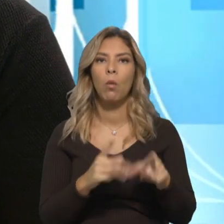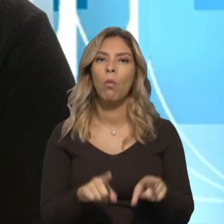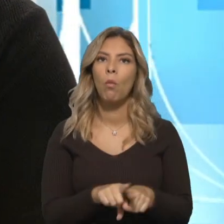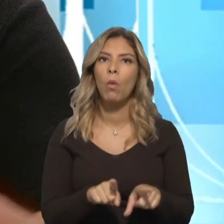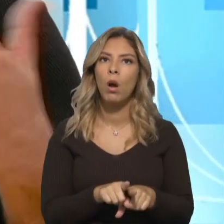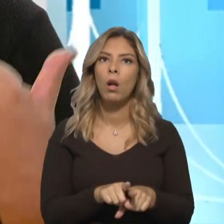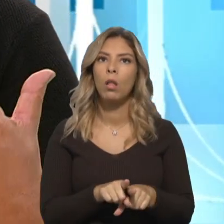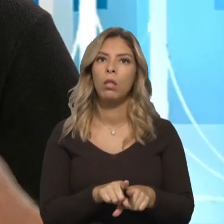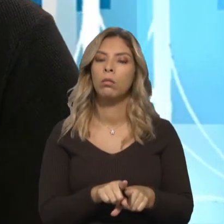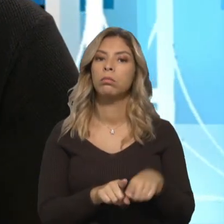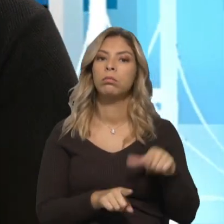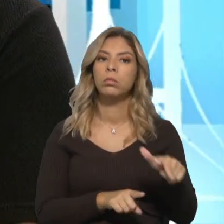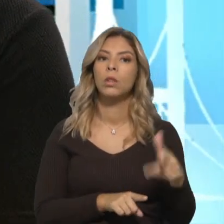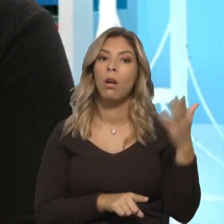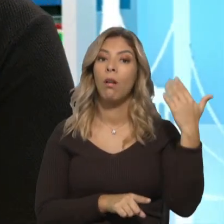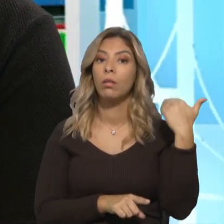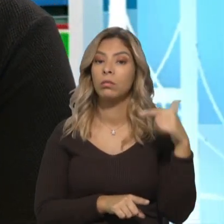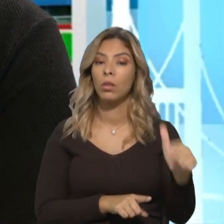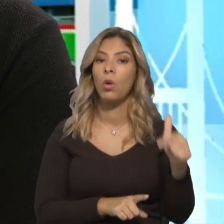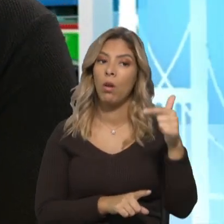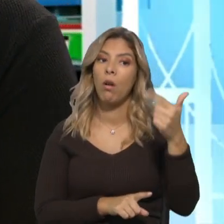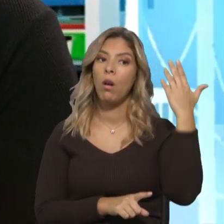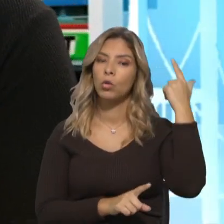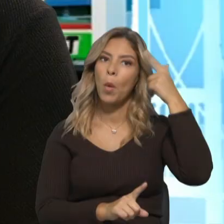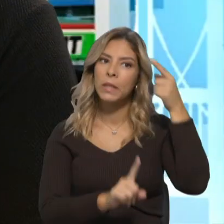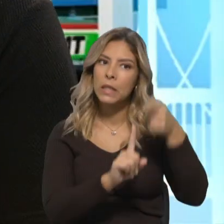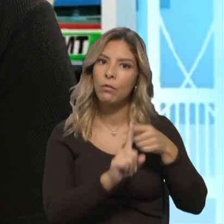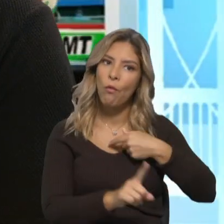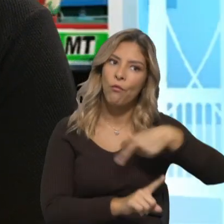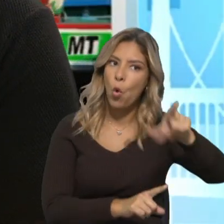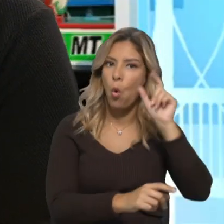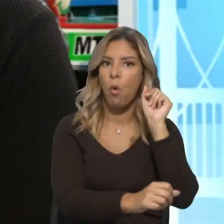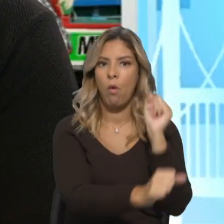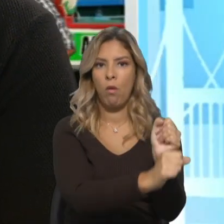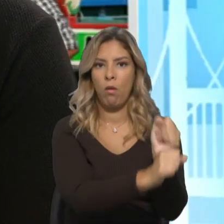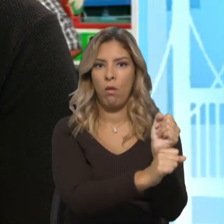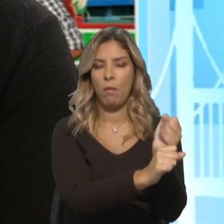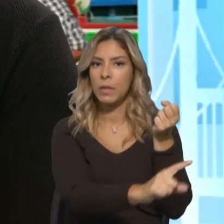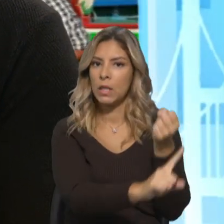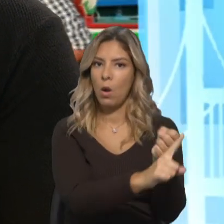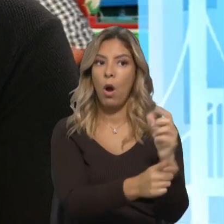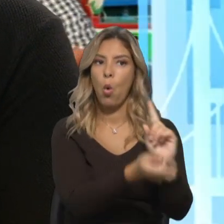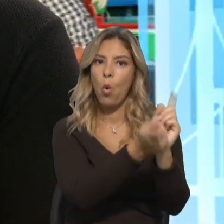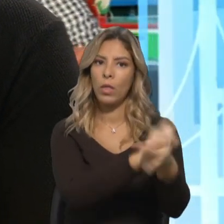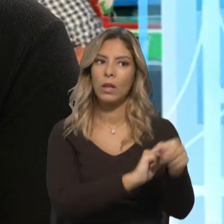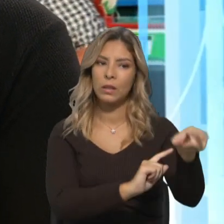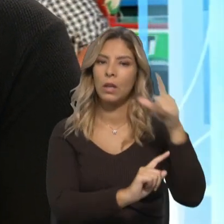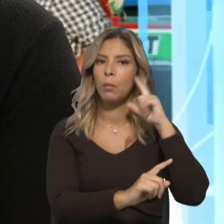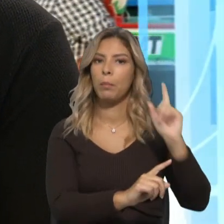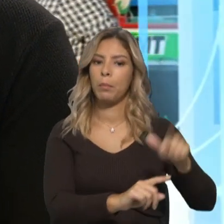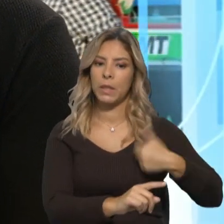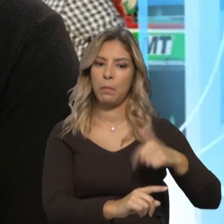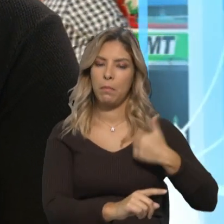de missão que no passado eram o objeto da missão. Agora elas também são protagonistas da missão. Por isso é que eu falava há bocado também